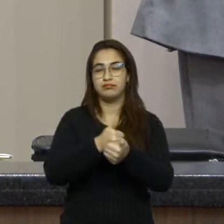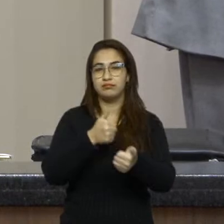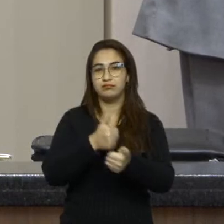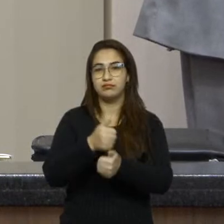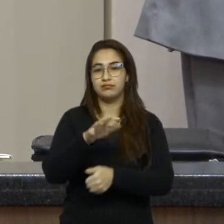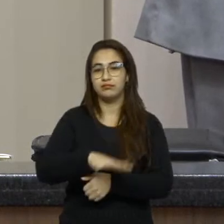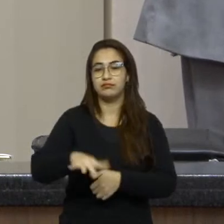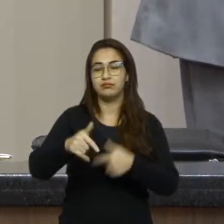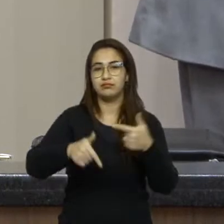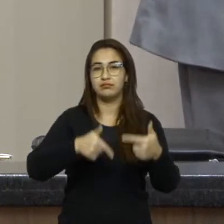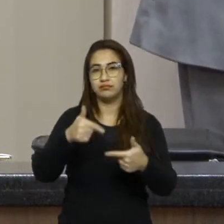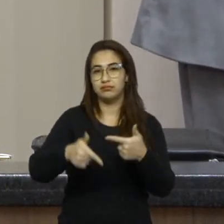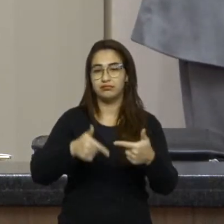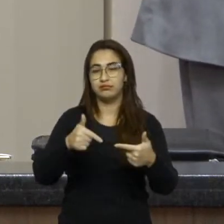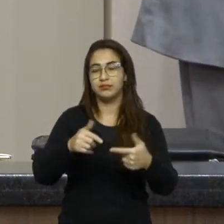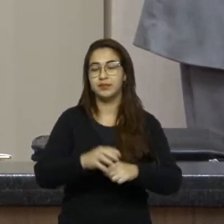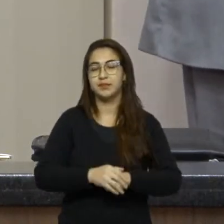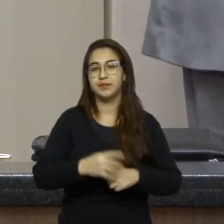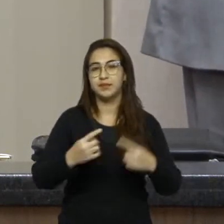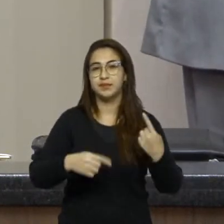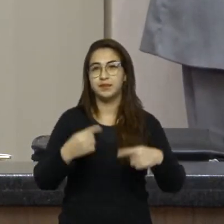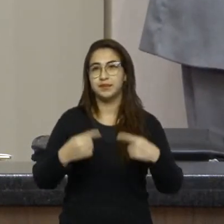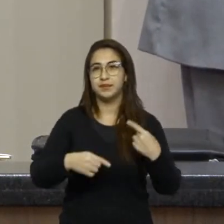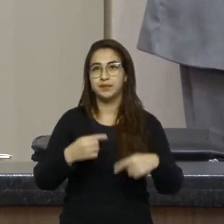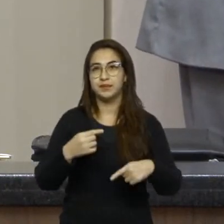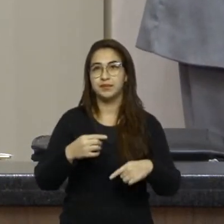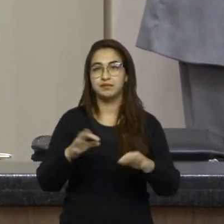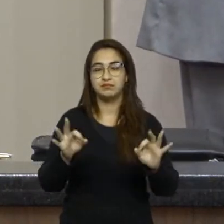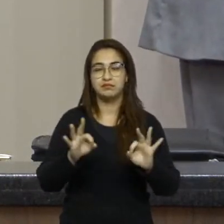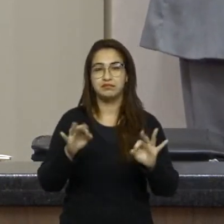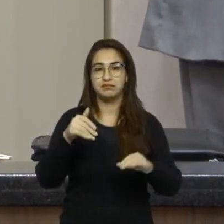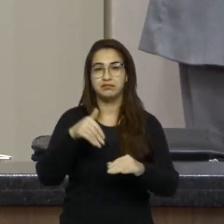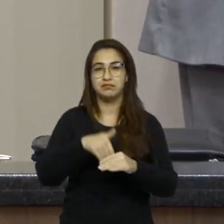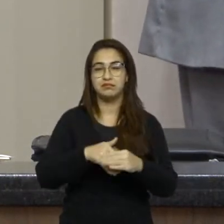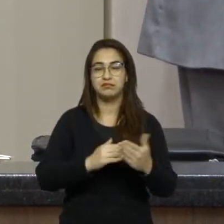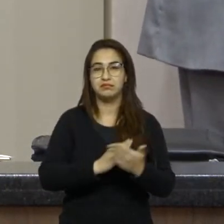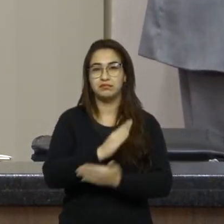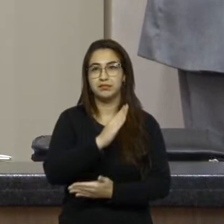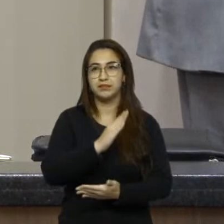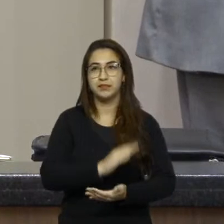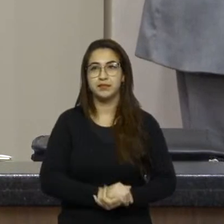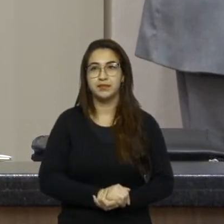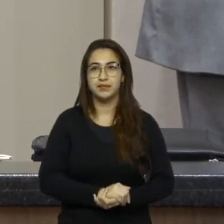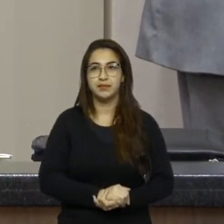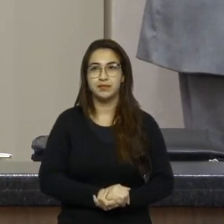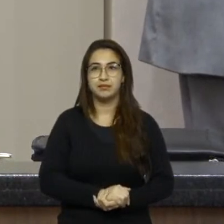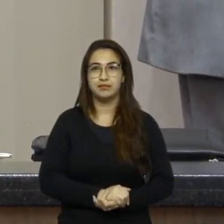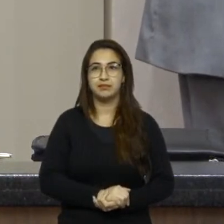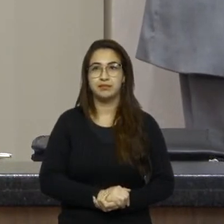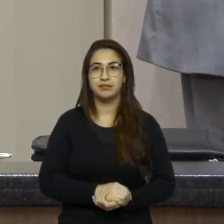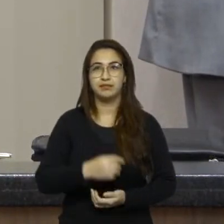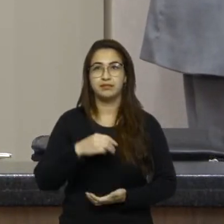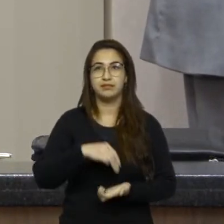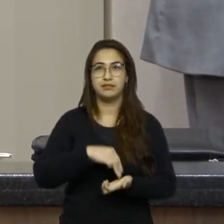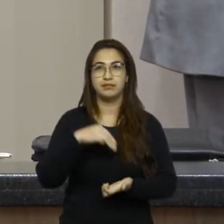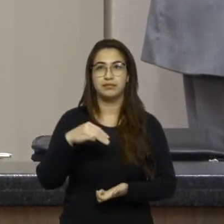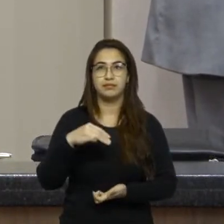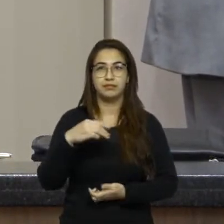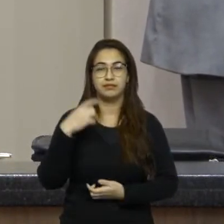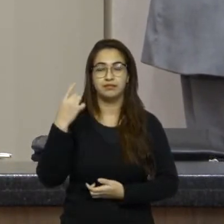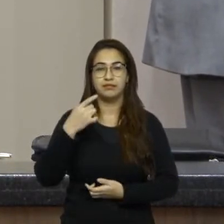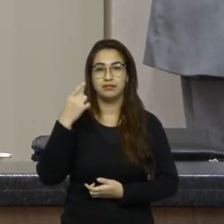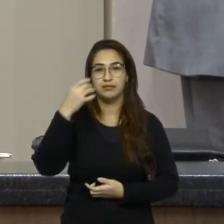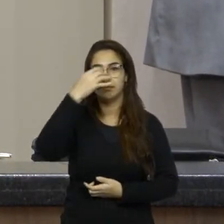12ª Região. Em discussão, não havendo, em votação, está aprovado. Moção do deputado Coronel